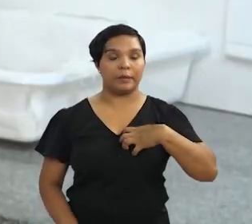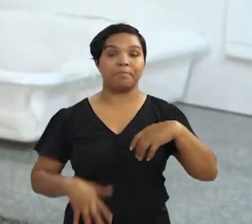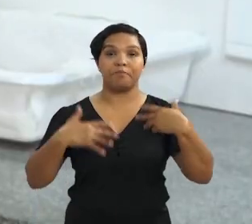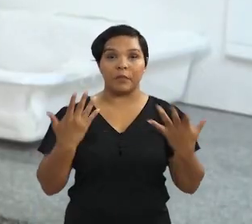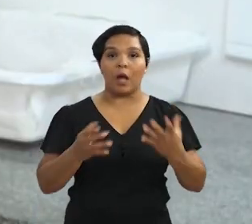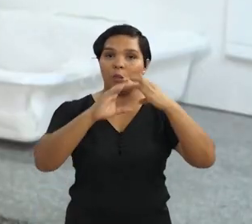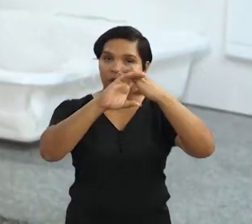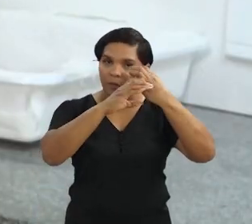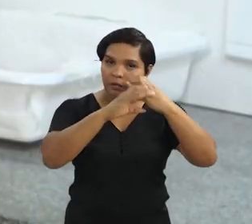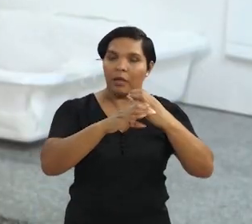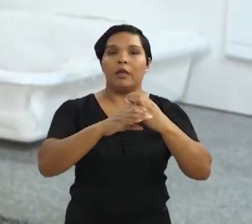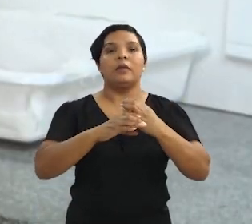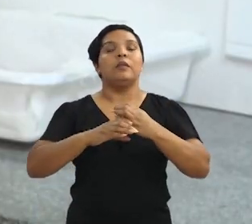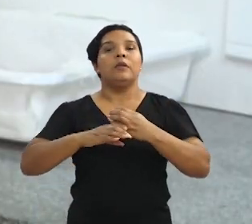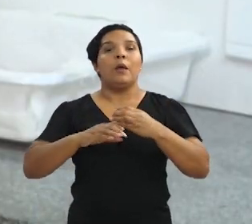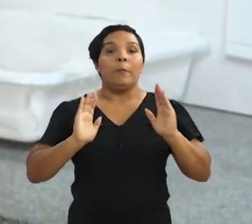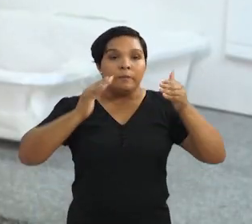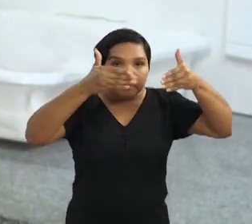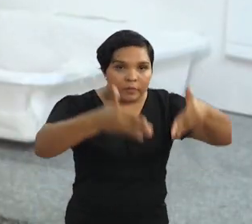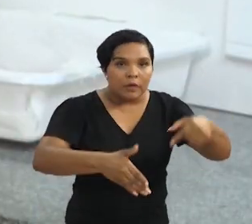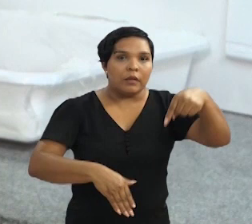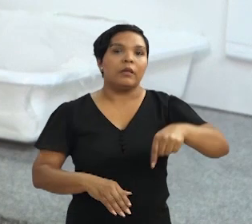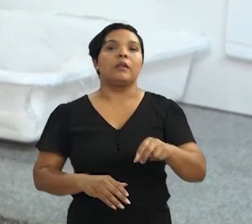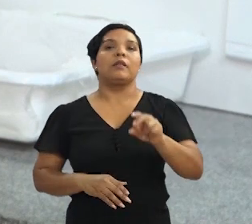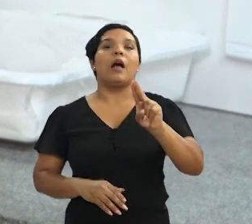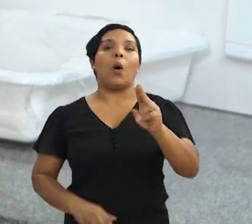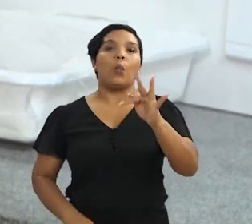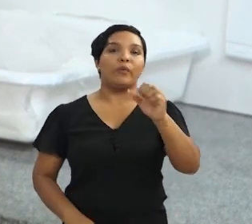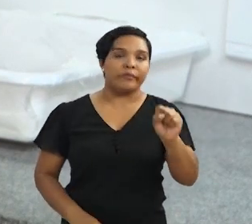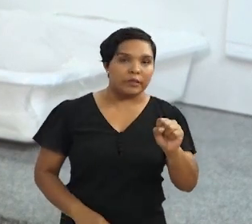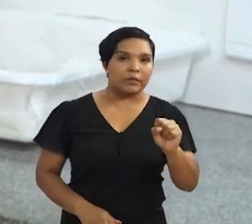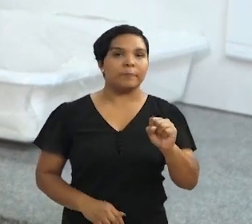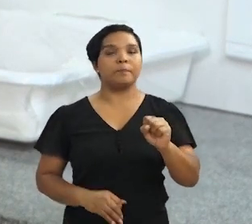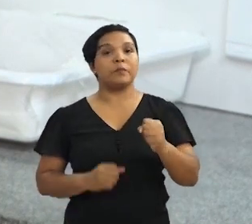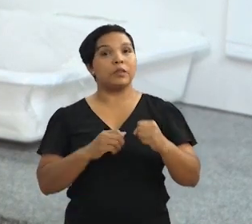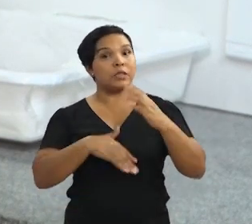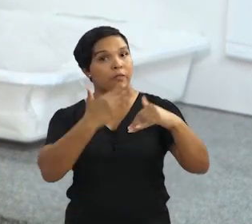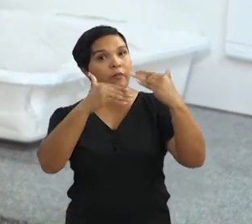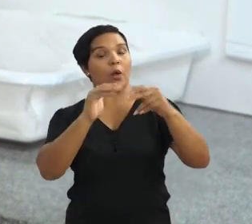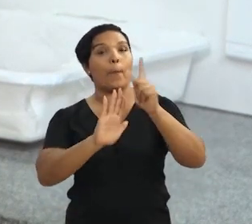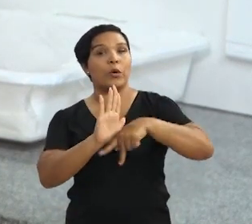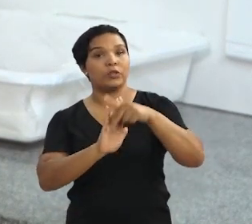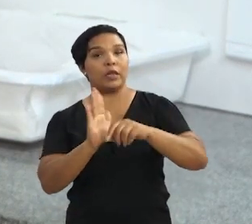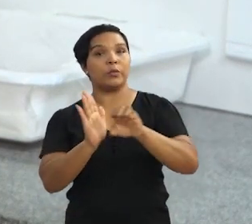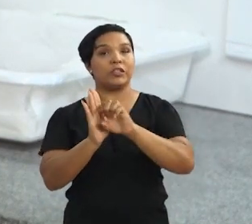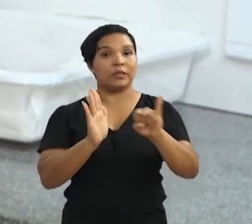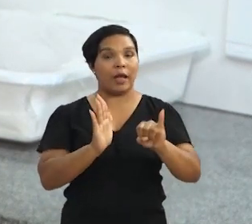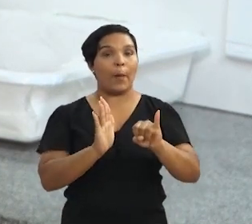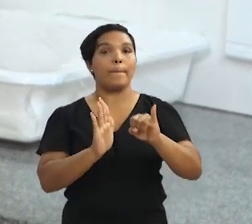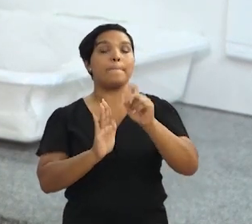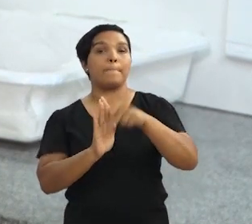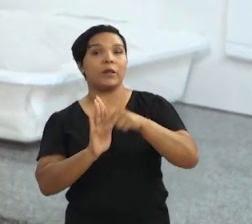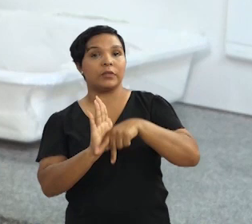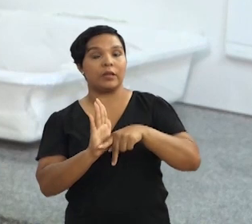desse cenário, o Laboratório de Entomologia e Parasitologia Tropical aqui da UFES submeteu um projeto para um edital